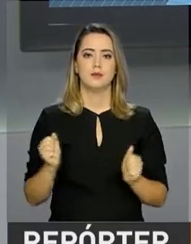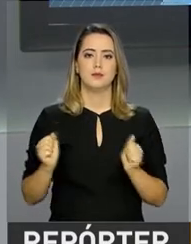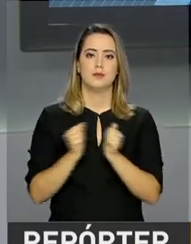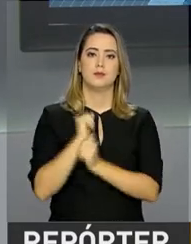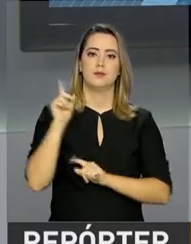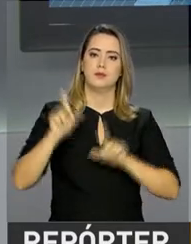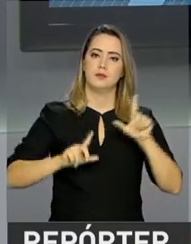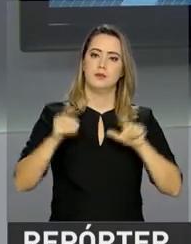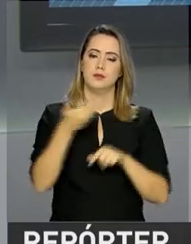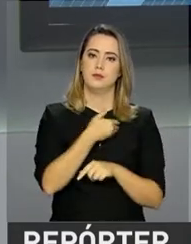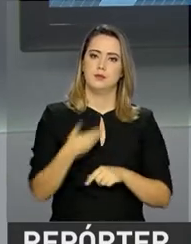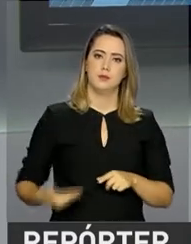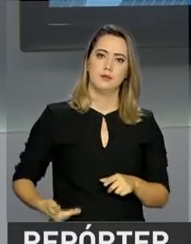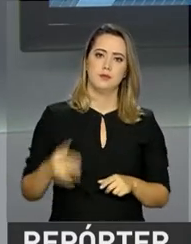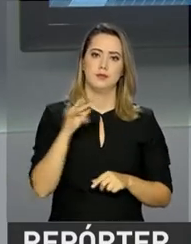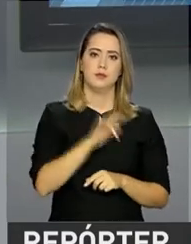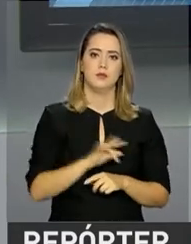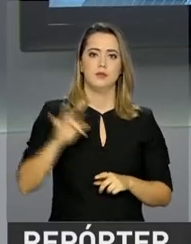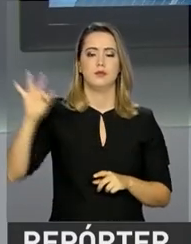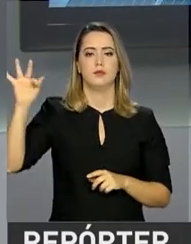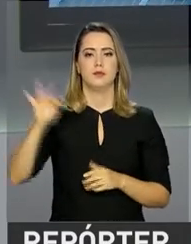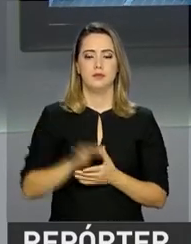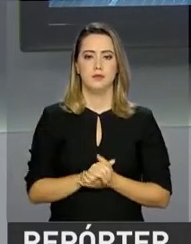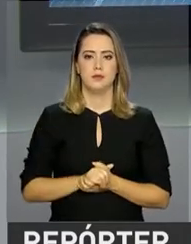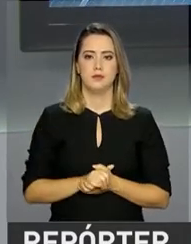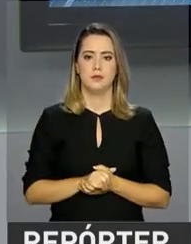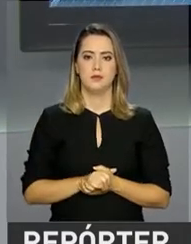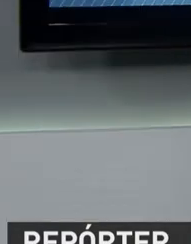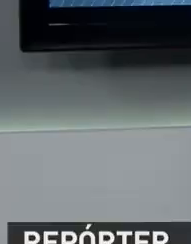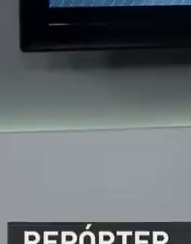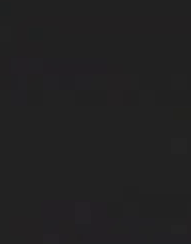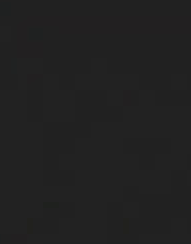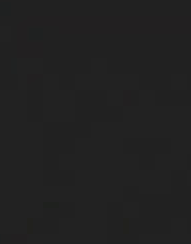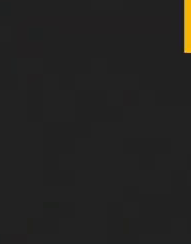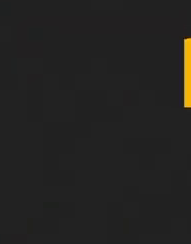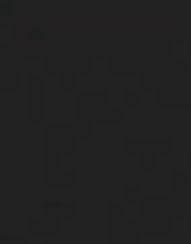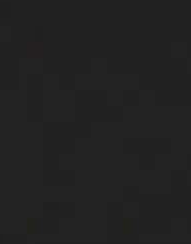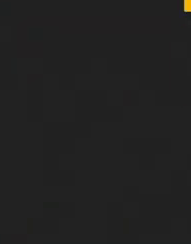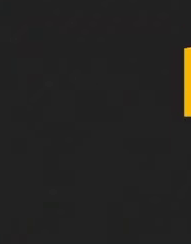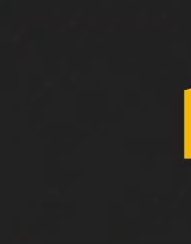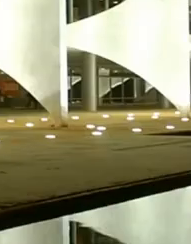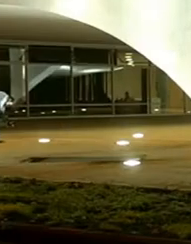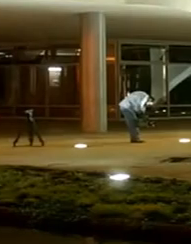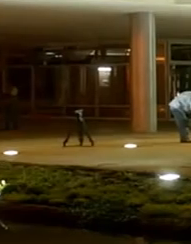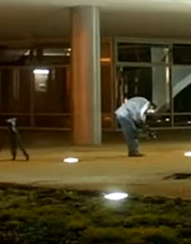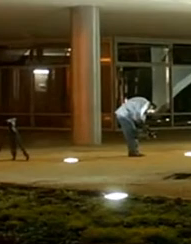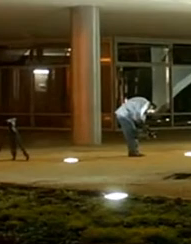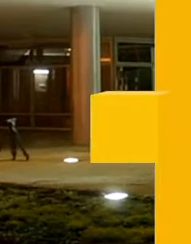Continue com a gente, NBR, a TV do Governo Federal.